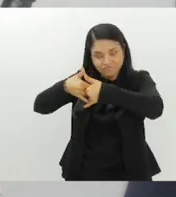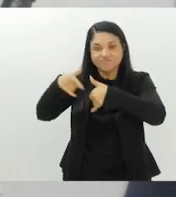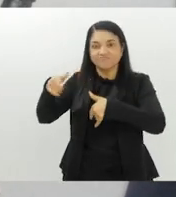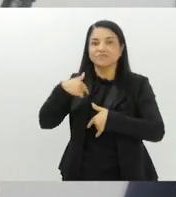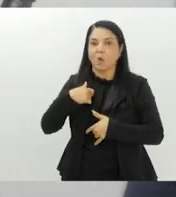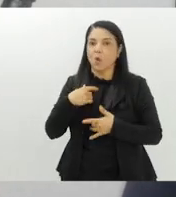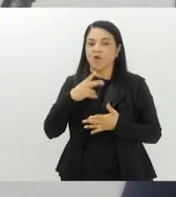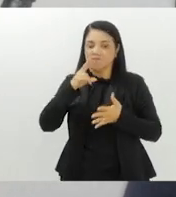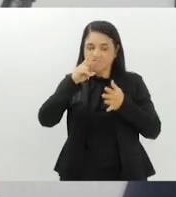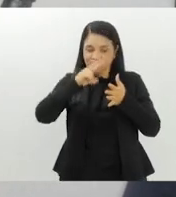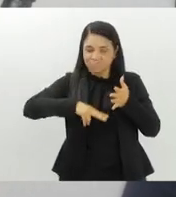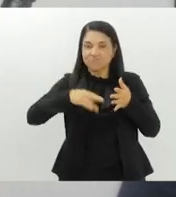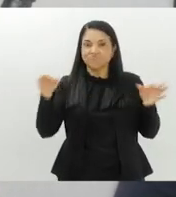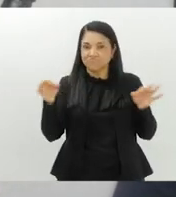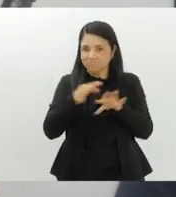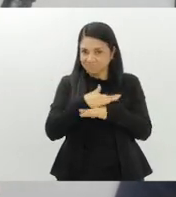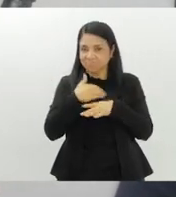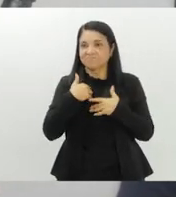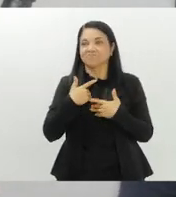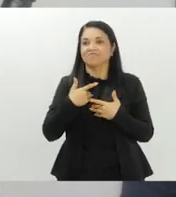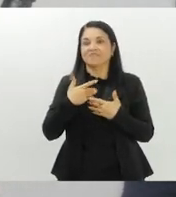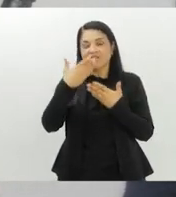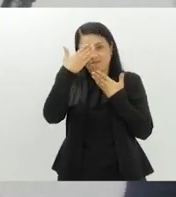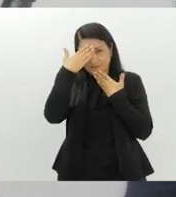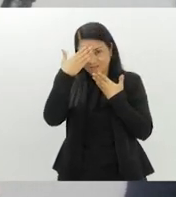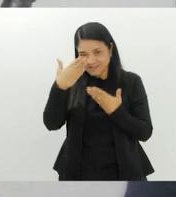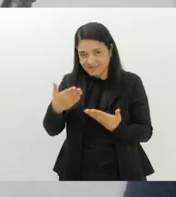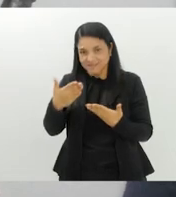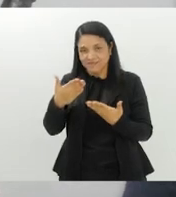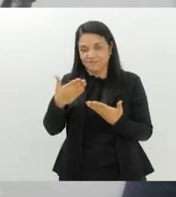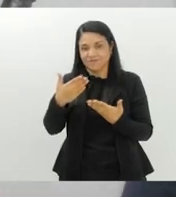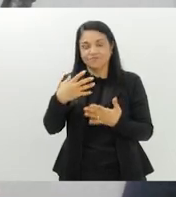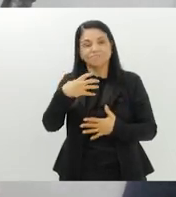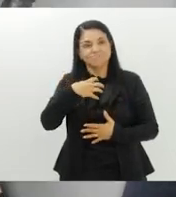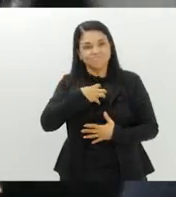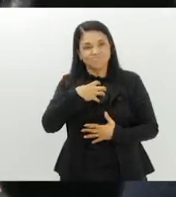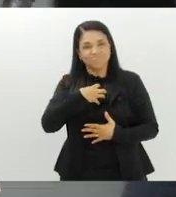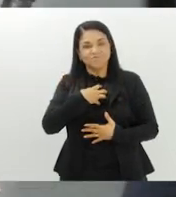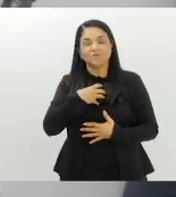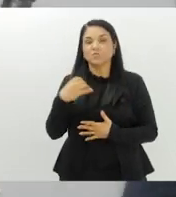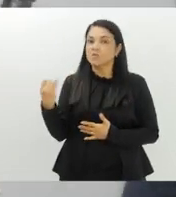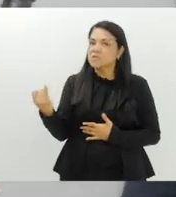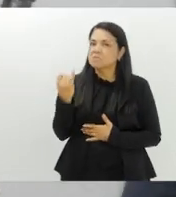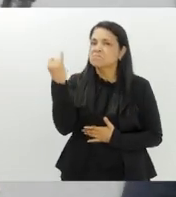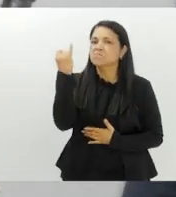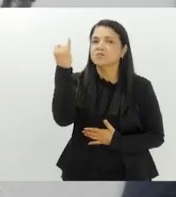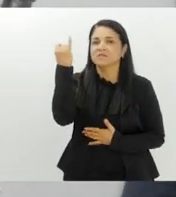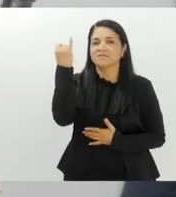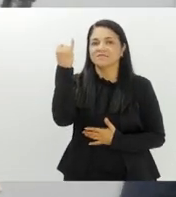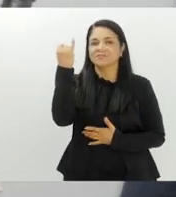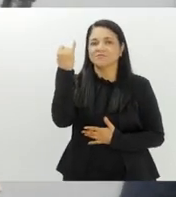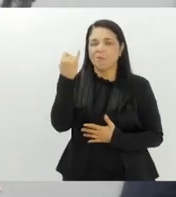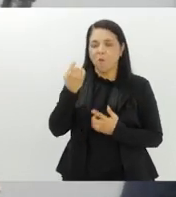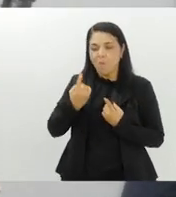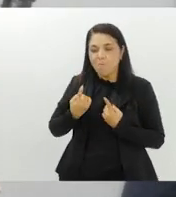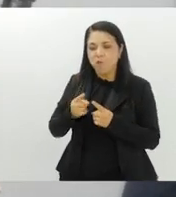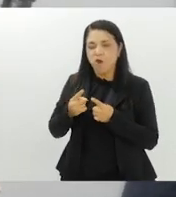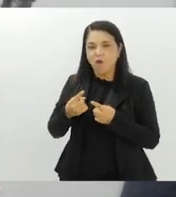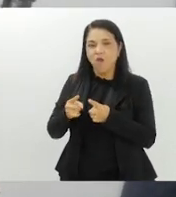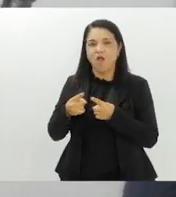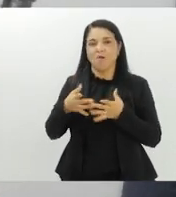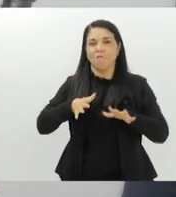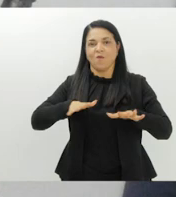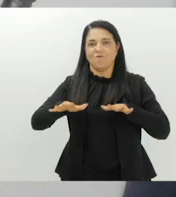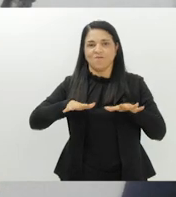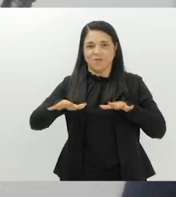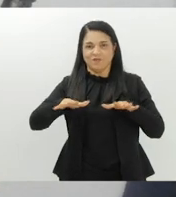E, sendo muito grato, porque eu me sinto importante por ter provocado esse movimento.